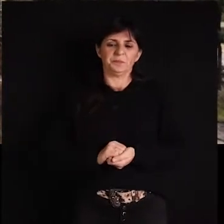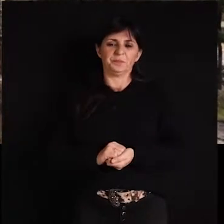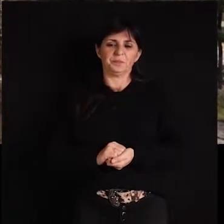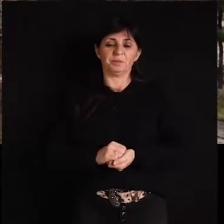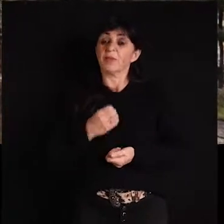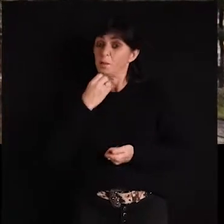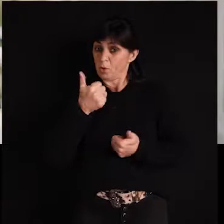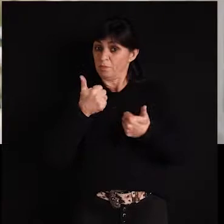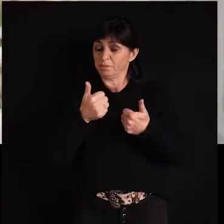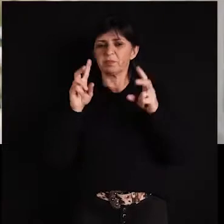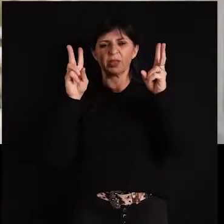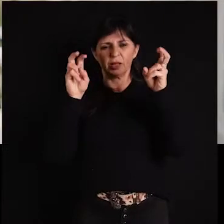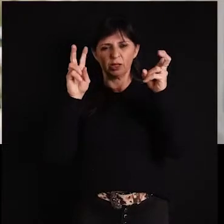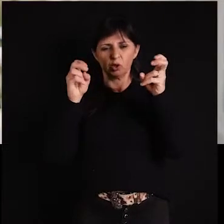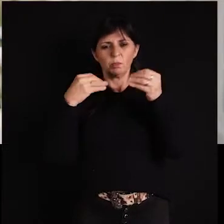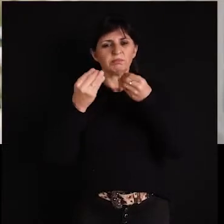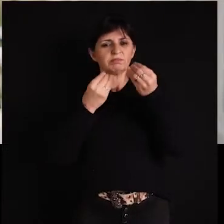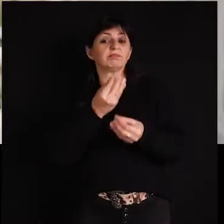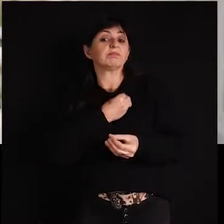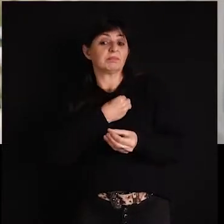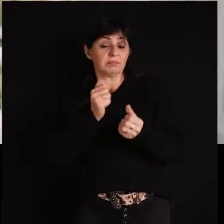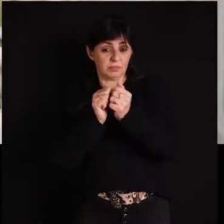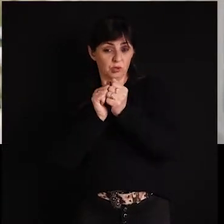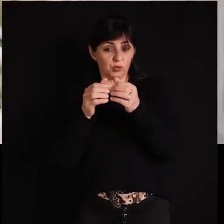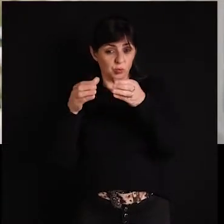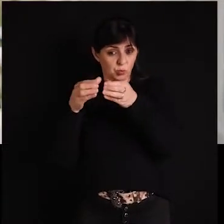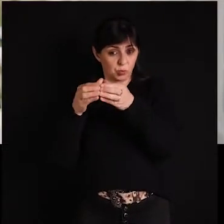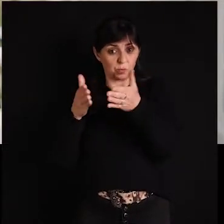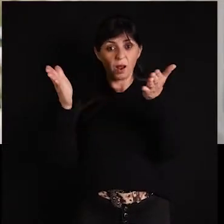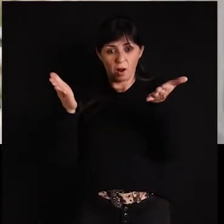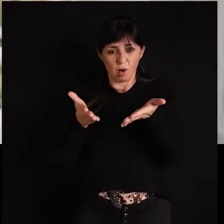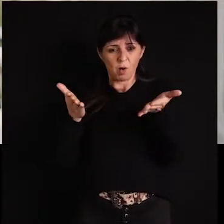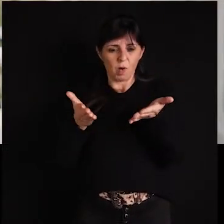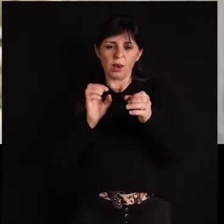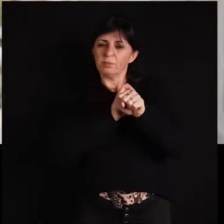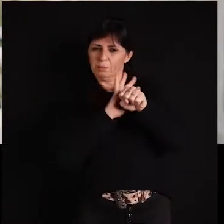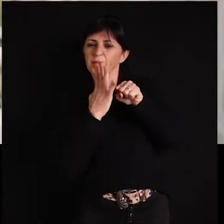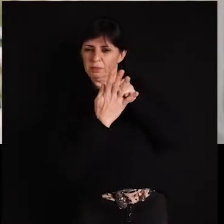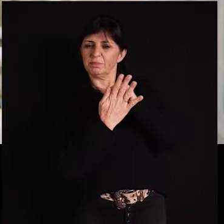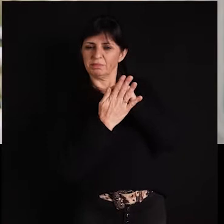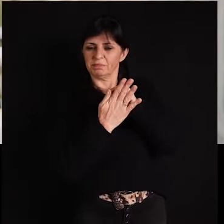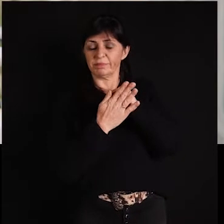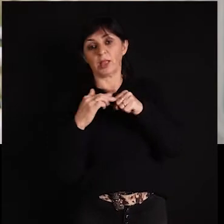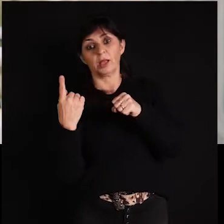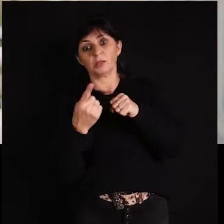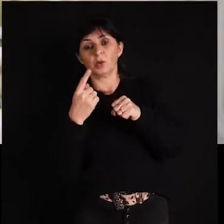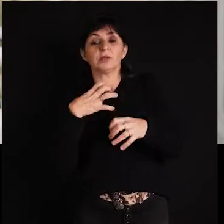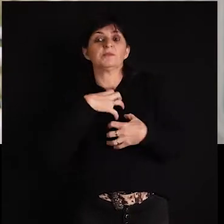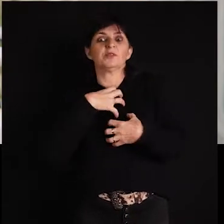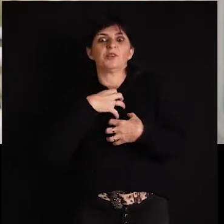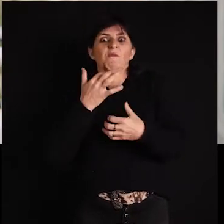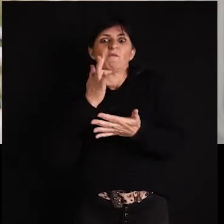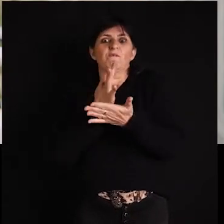viver. Bom, sobre a rotina nossa dos monarcas, agora com a pandemia aí, nós estamos até sentindo